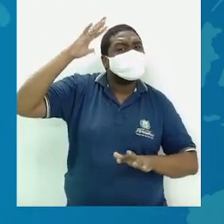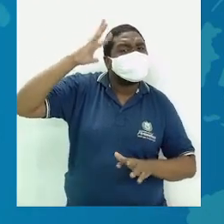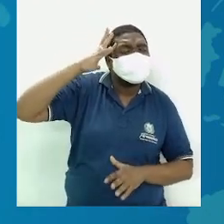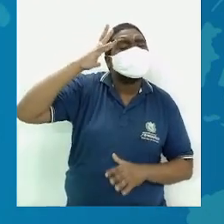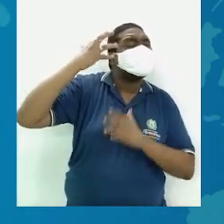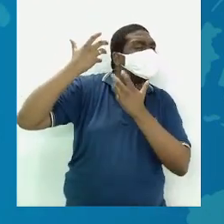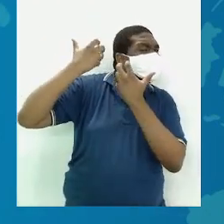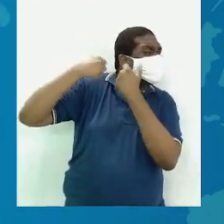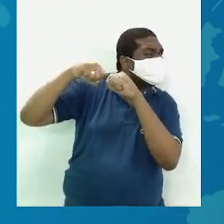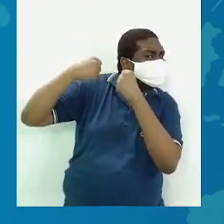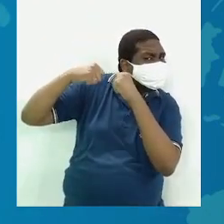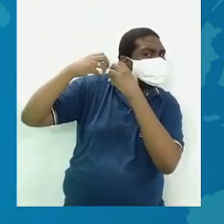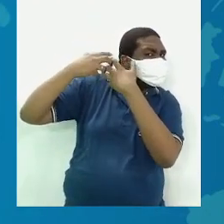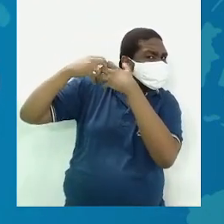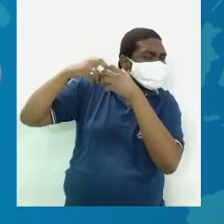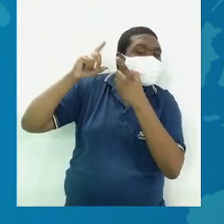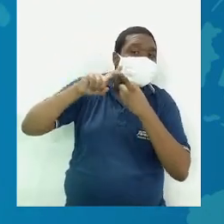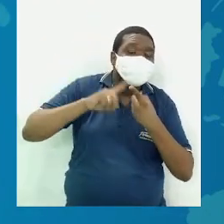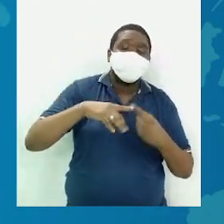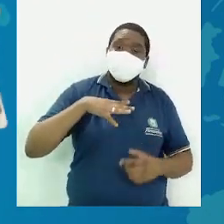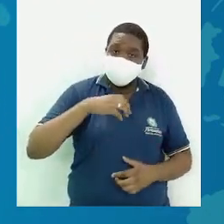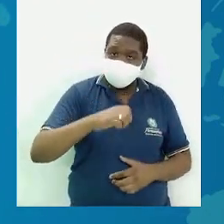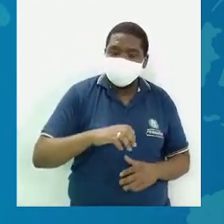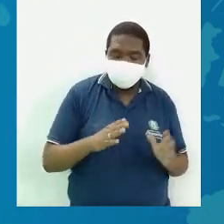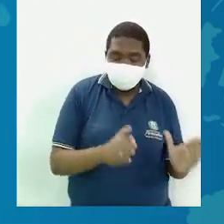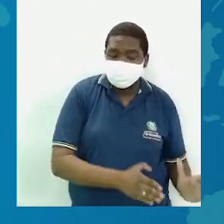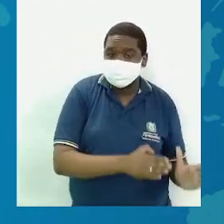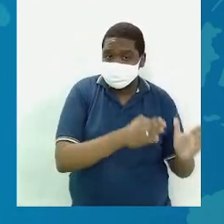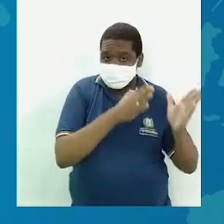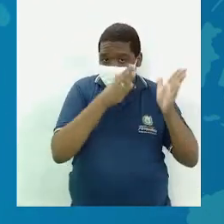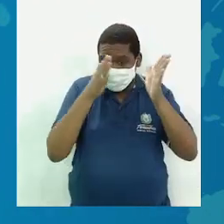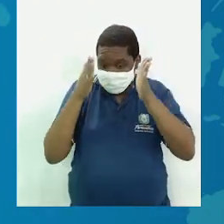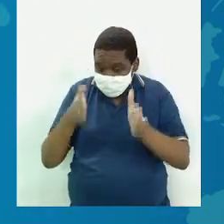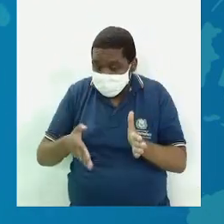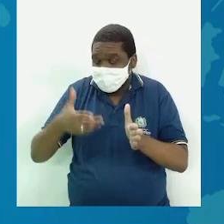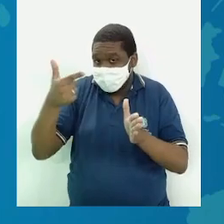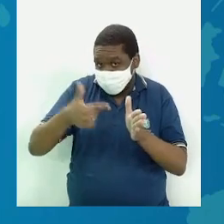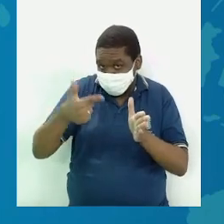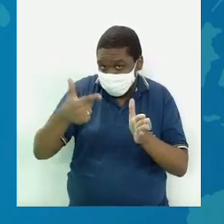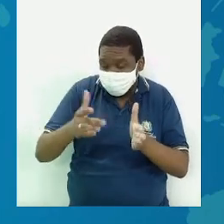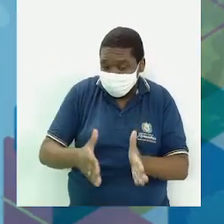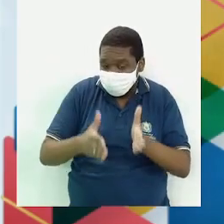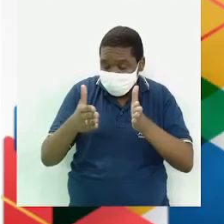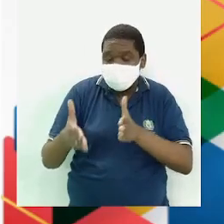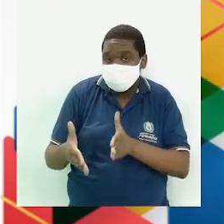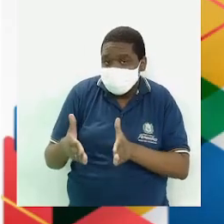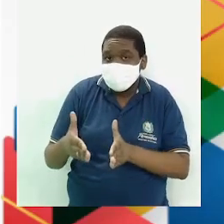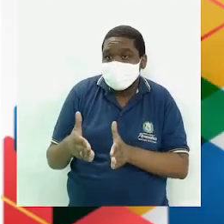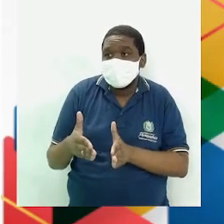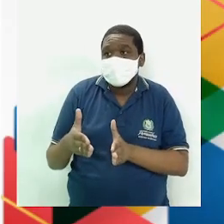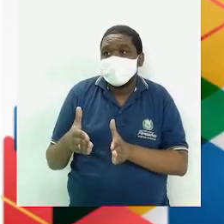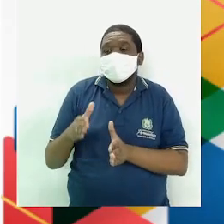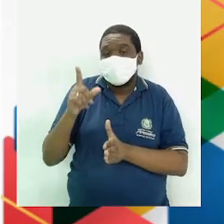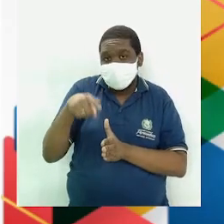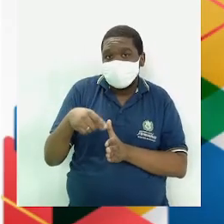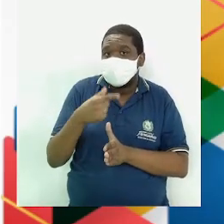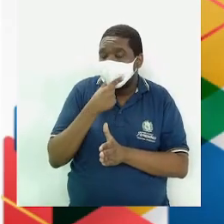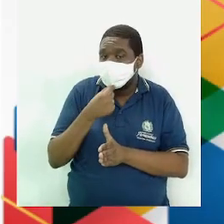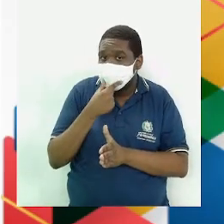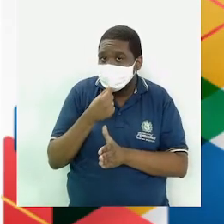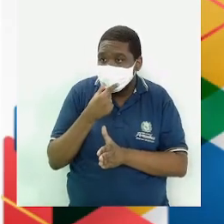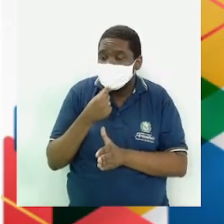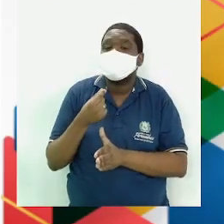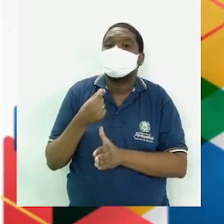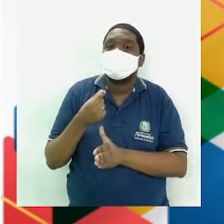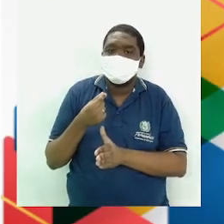o resgate da ética. No segundo período, que é o chamado método dialético criado por Platão,